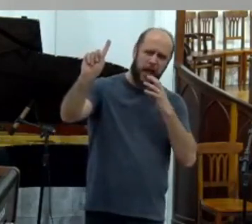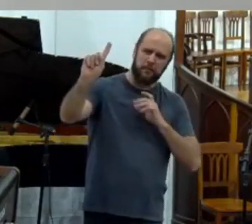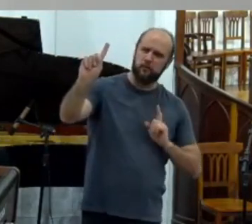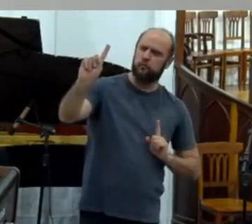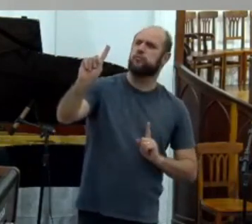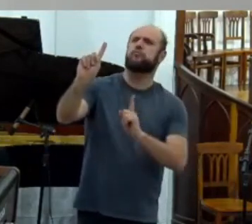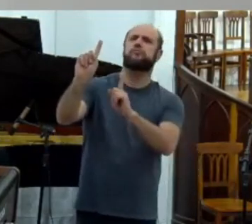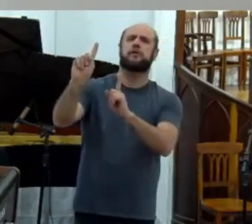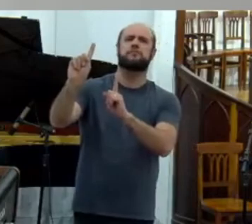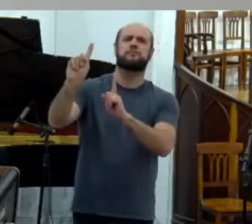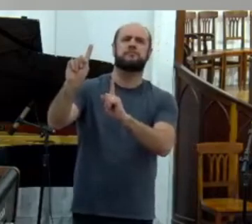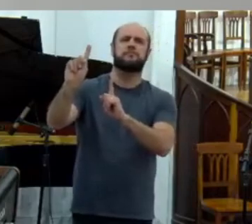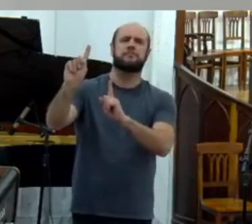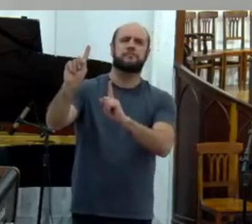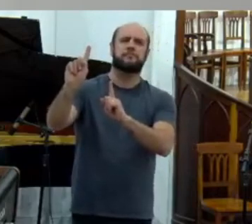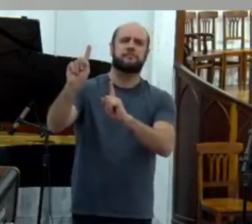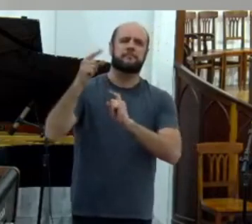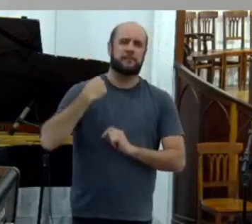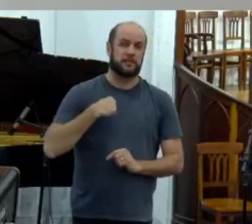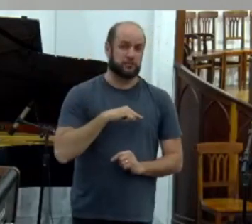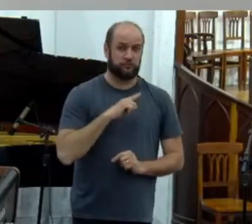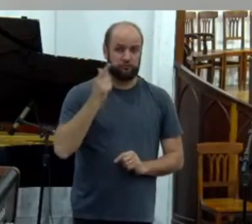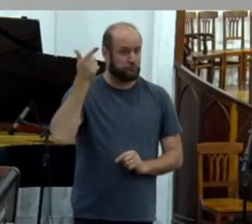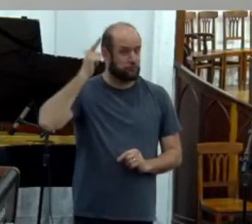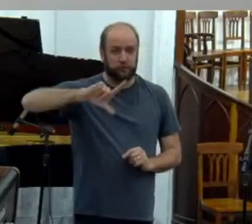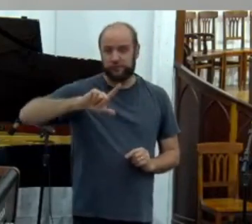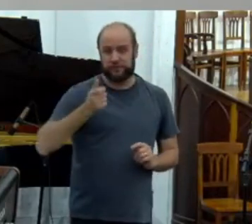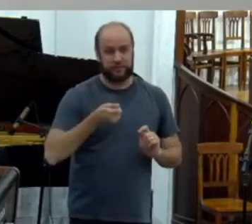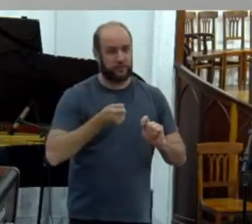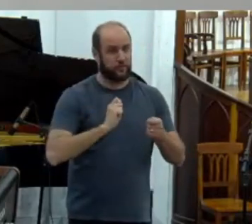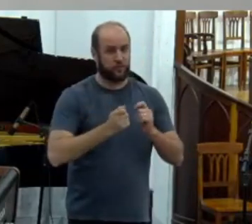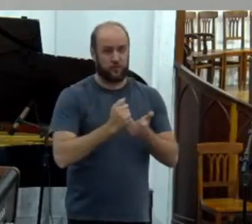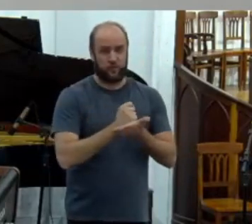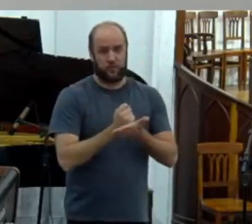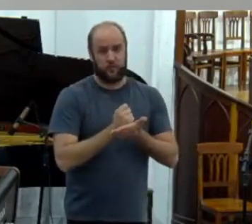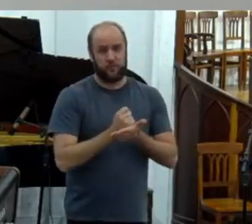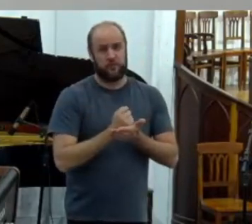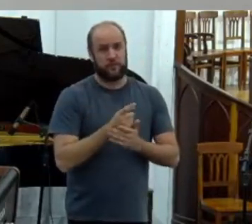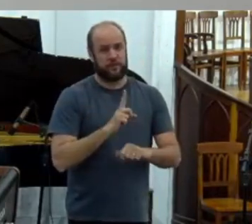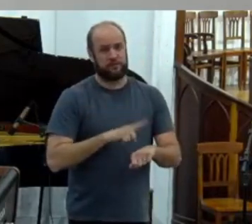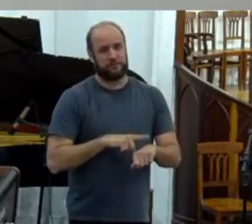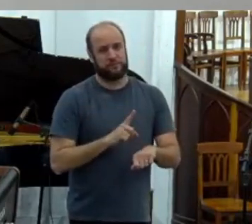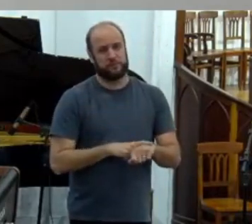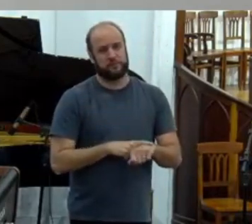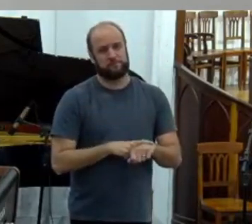agora. Nós não conseguimos controlar o tempo.